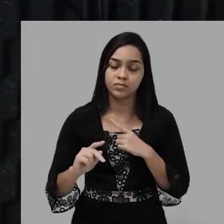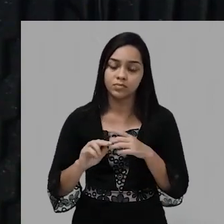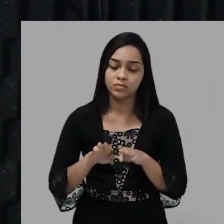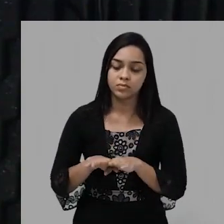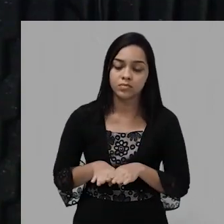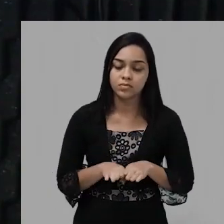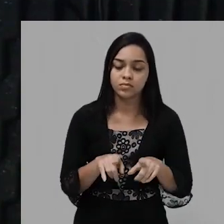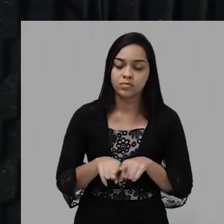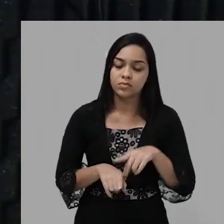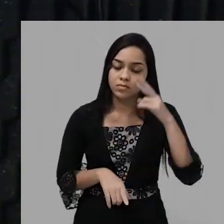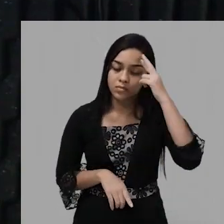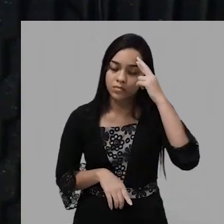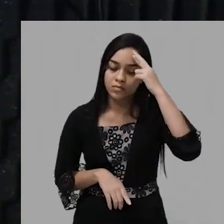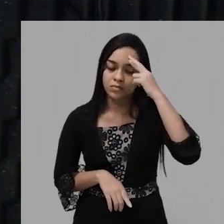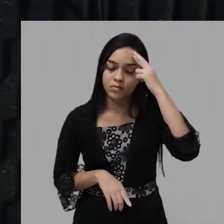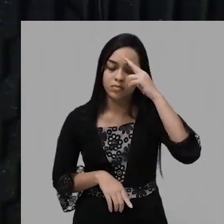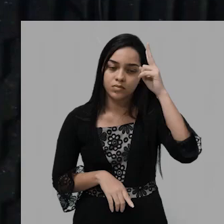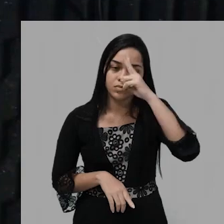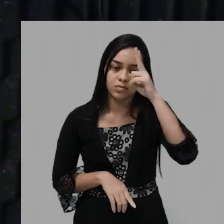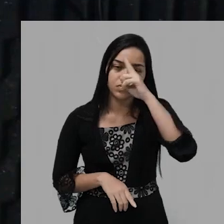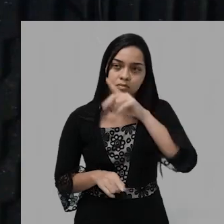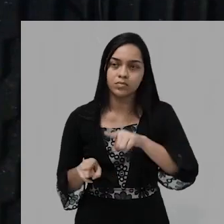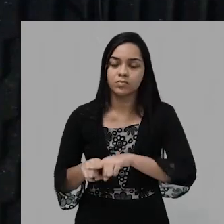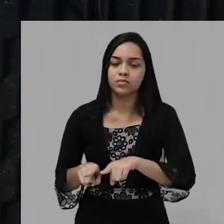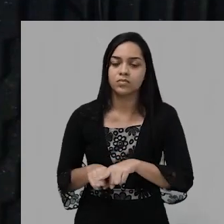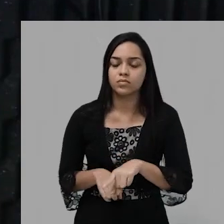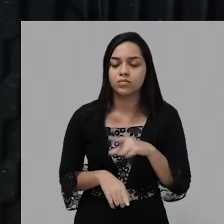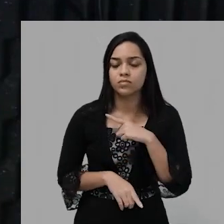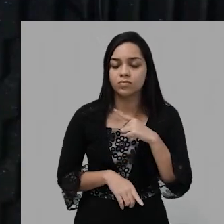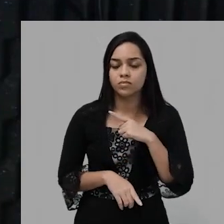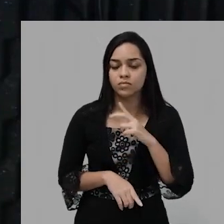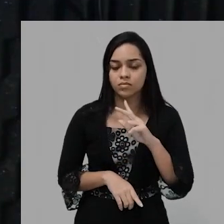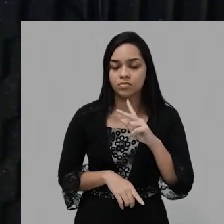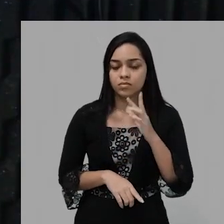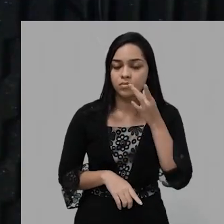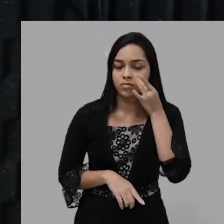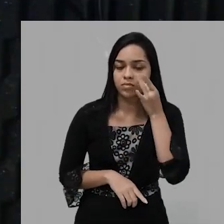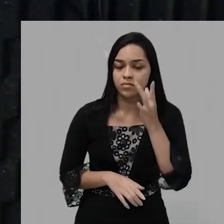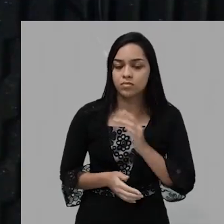equilibrada e racional. Só lembrar lá também da questão do humanismo.